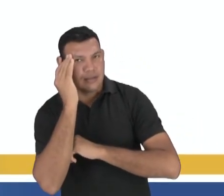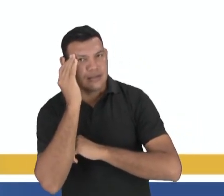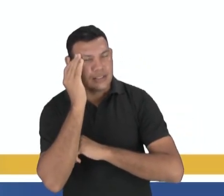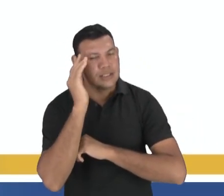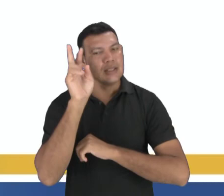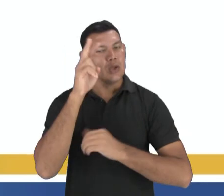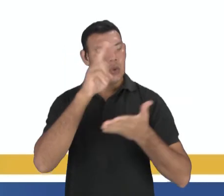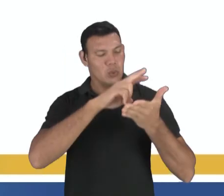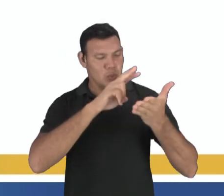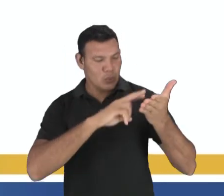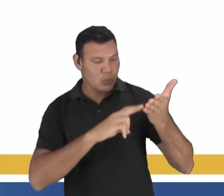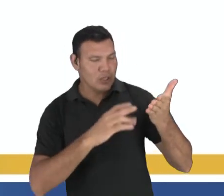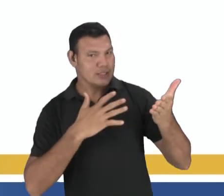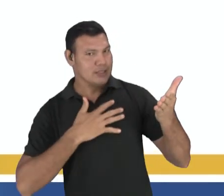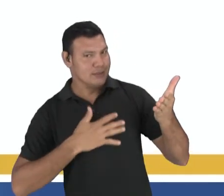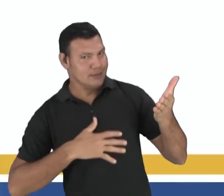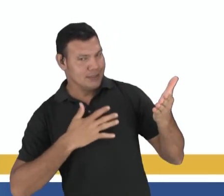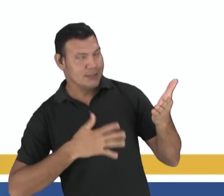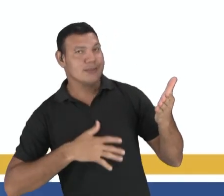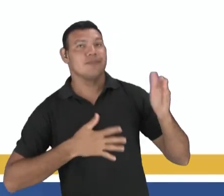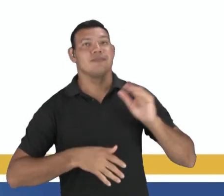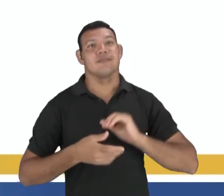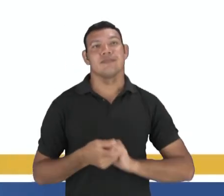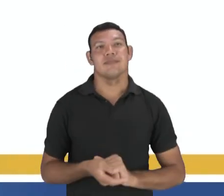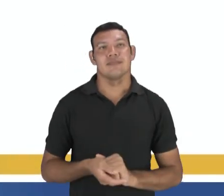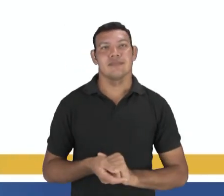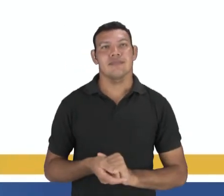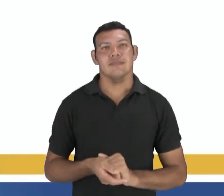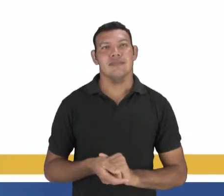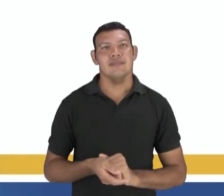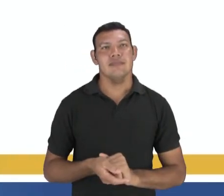vai interpretar certamente quando ler devagarinho